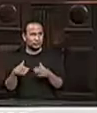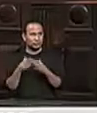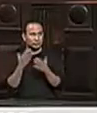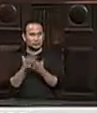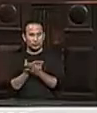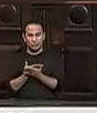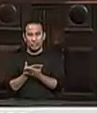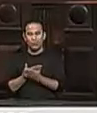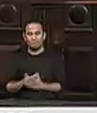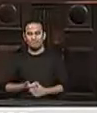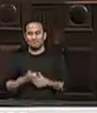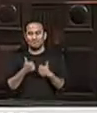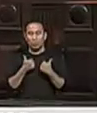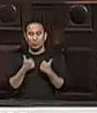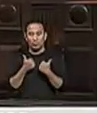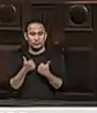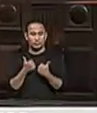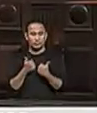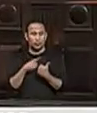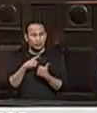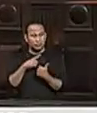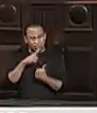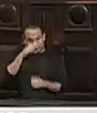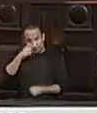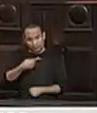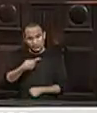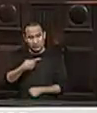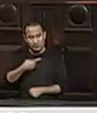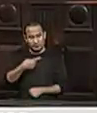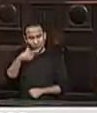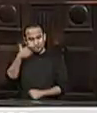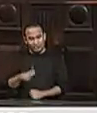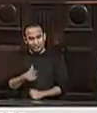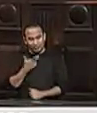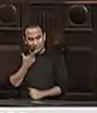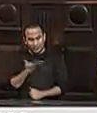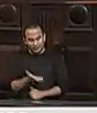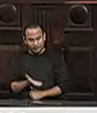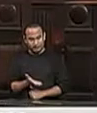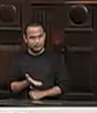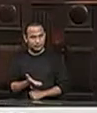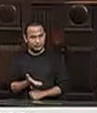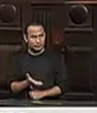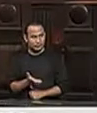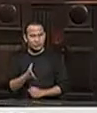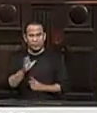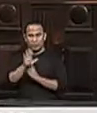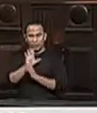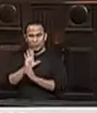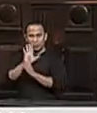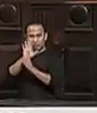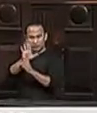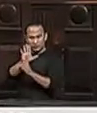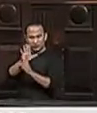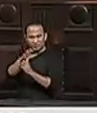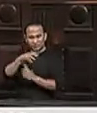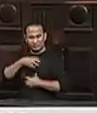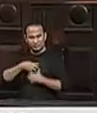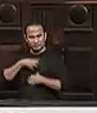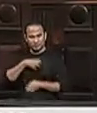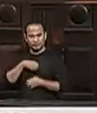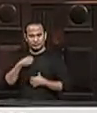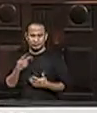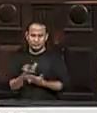de qualidade. Eu tenho essa obrigação de me repetir aqui, de mostrar a indignação, como eu falei